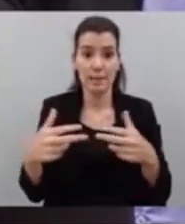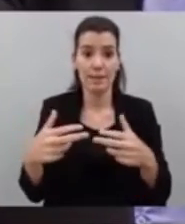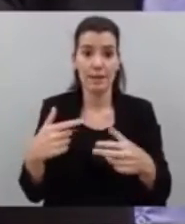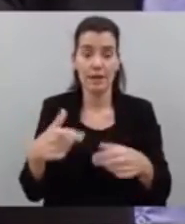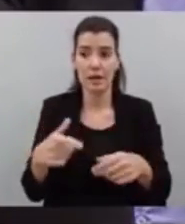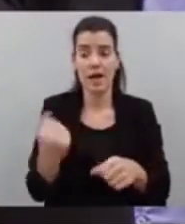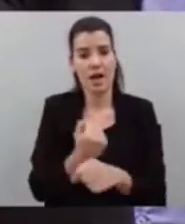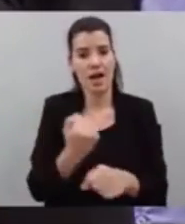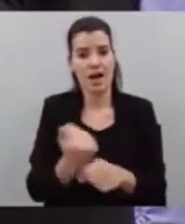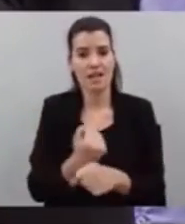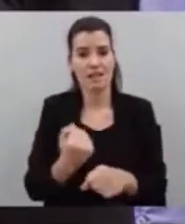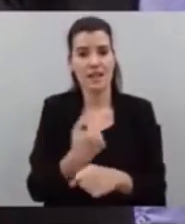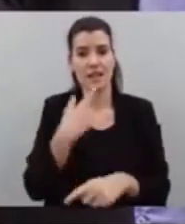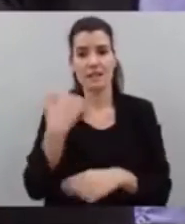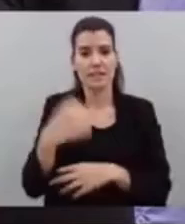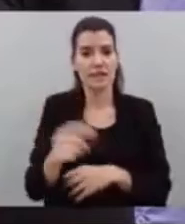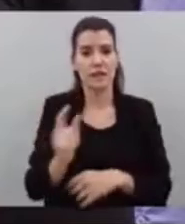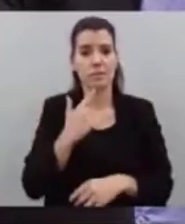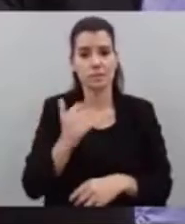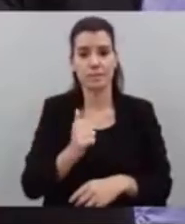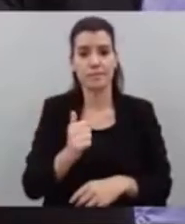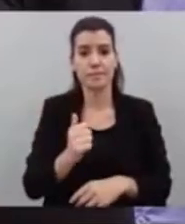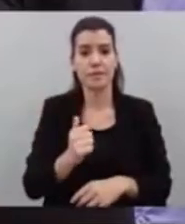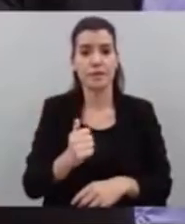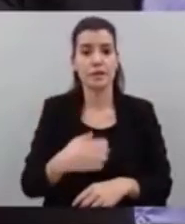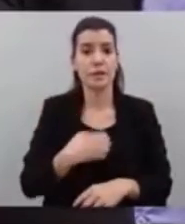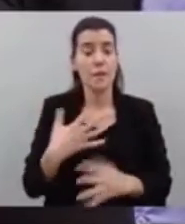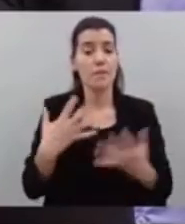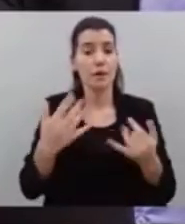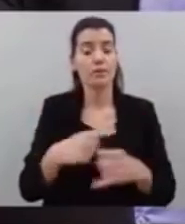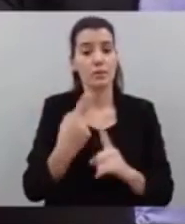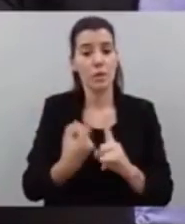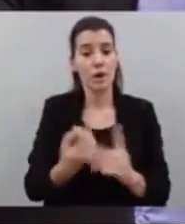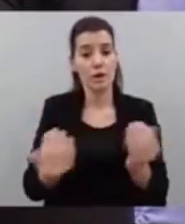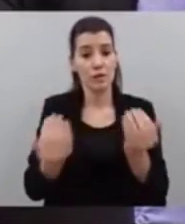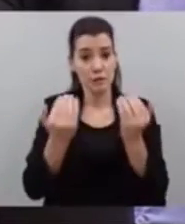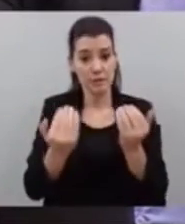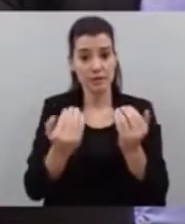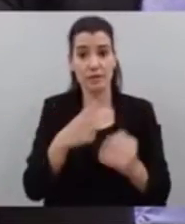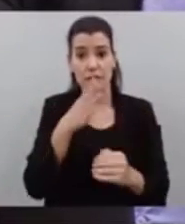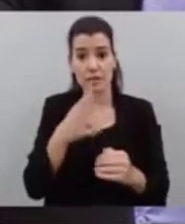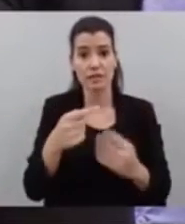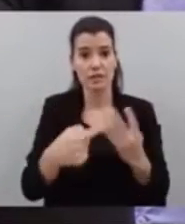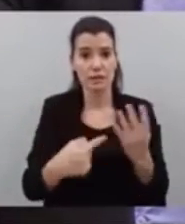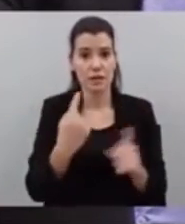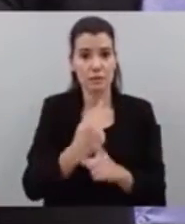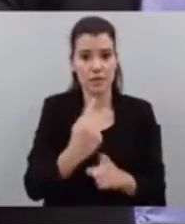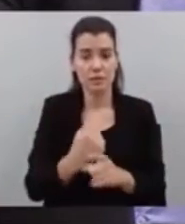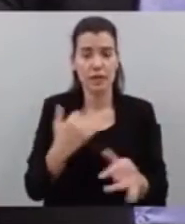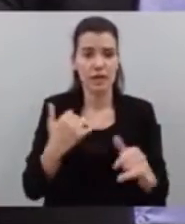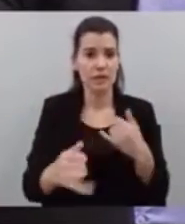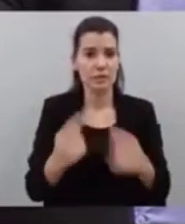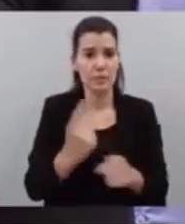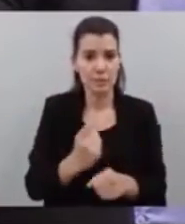não entenderemos que no próximo ano a informação aponte as mesmas questões, os mesmos riscos,